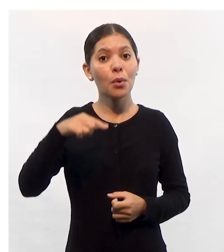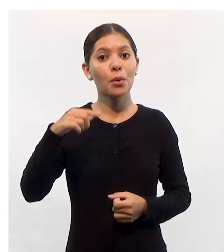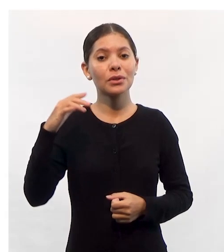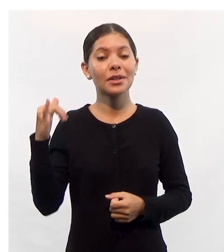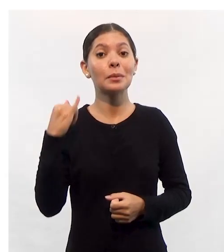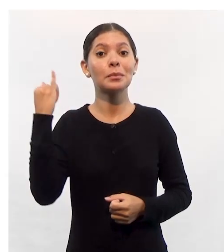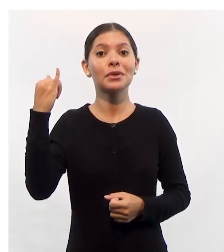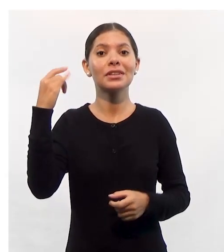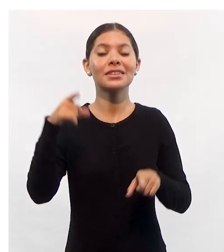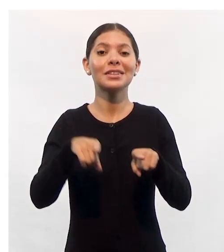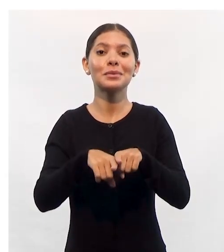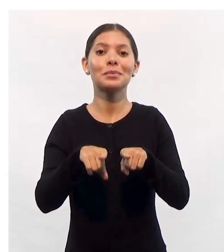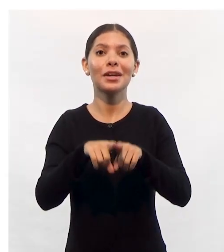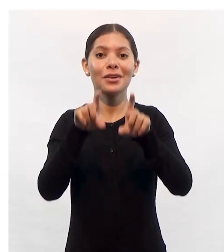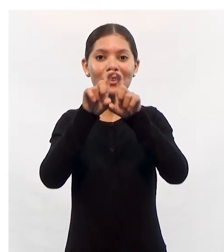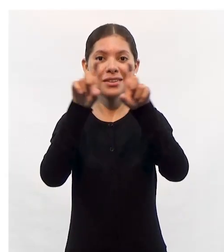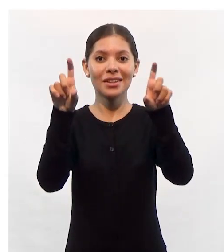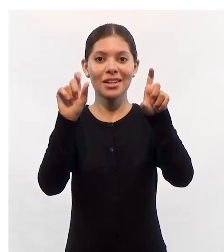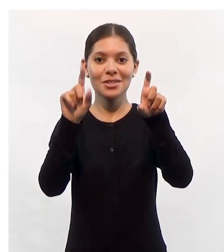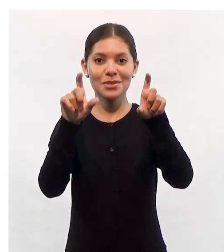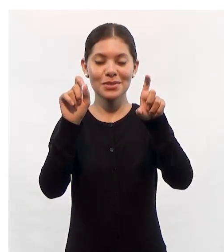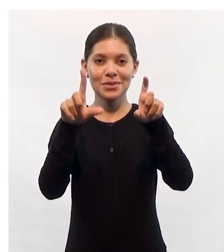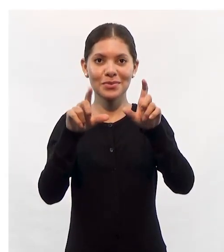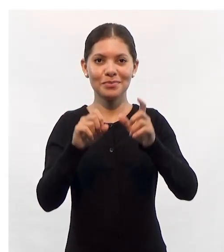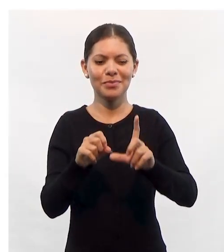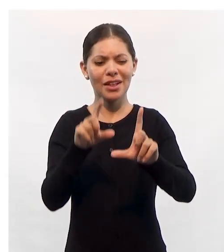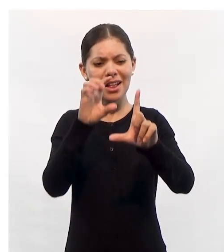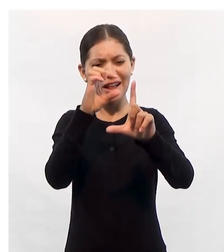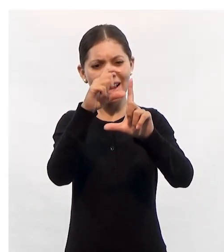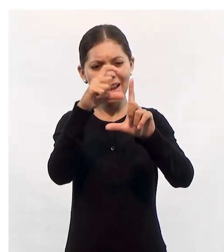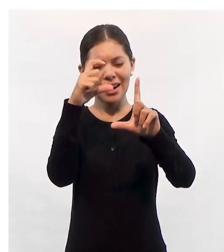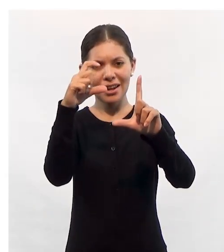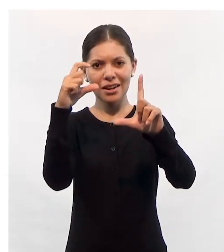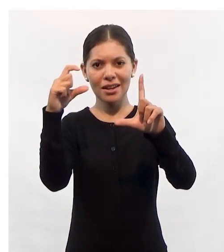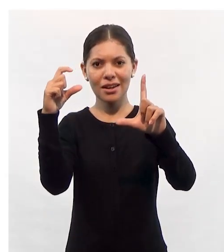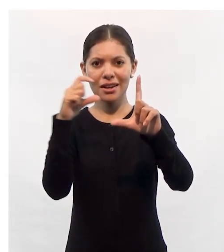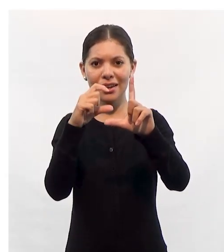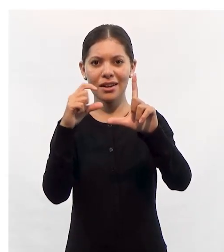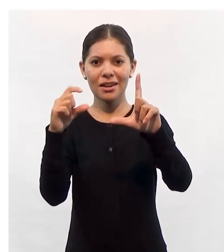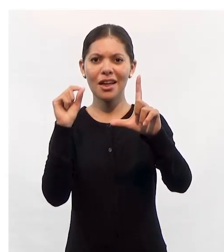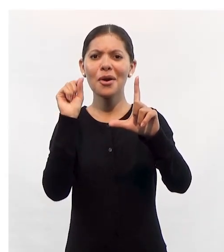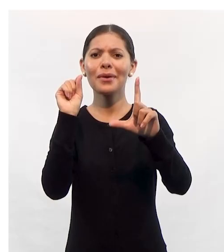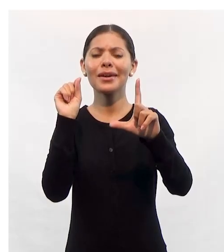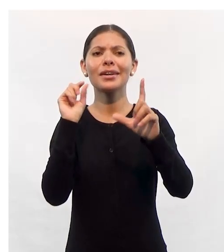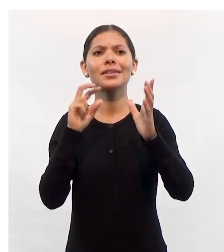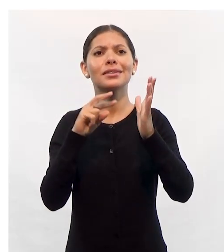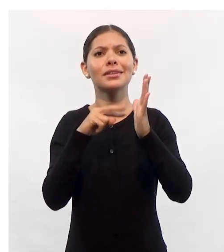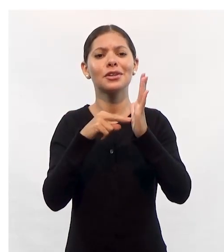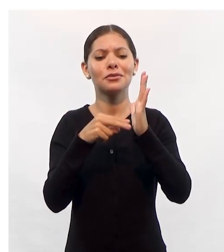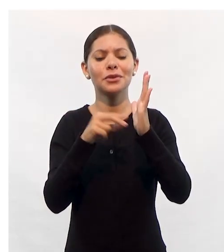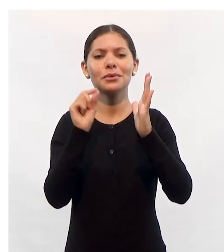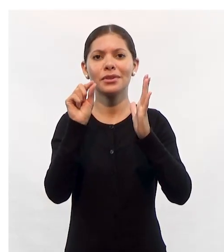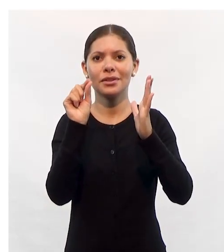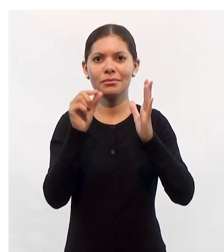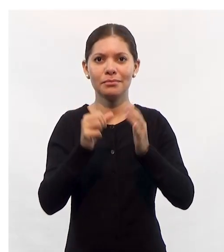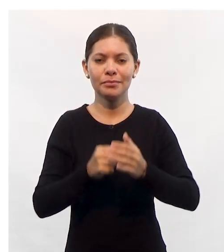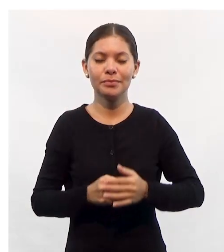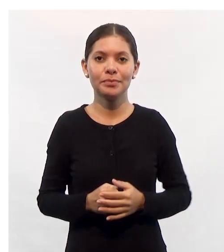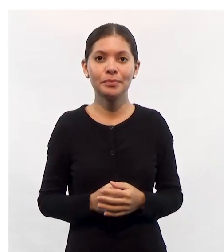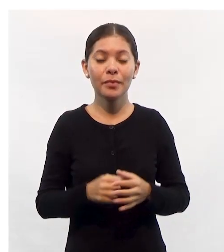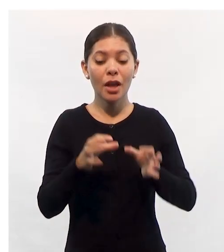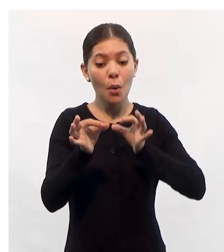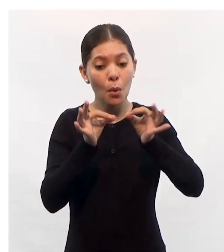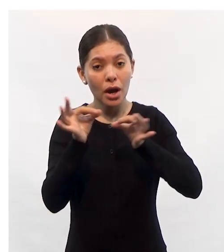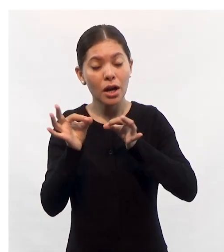Outra parte importante é o layout. O layout é o arranjo produtivo